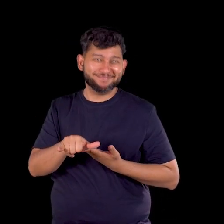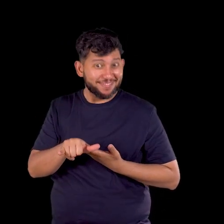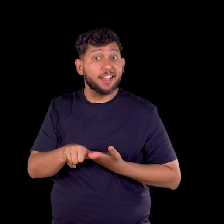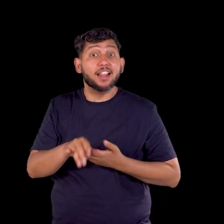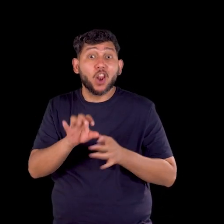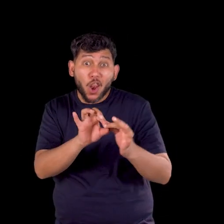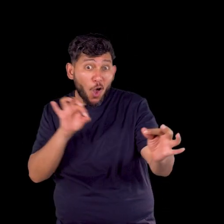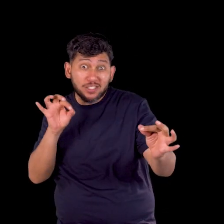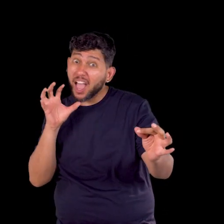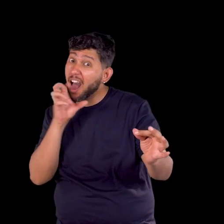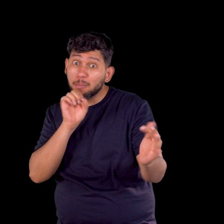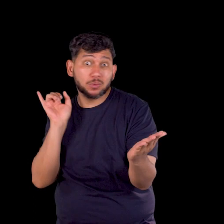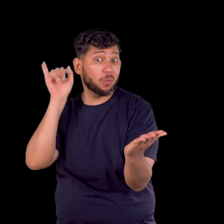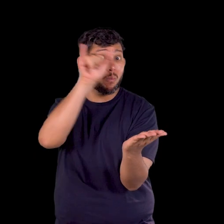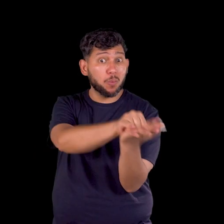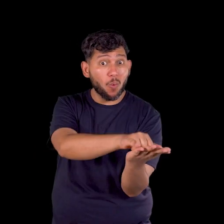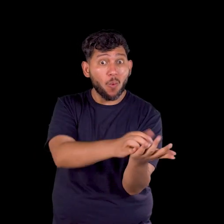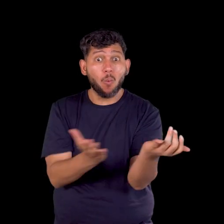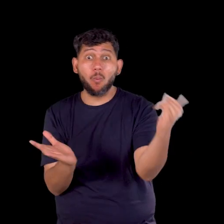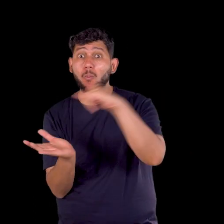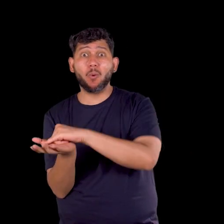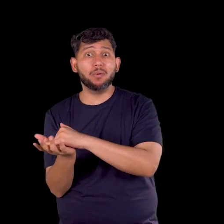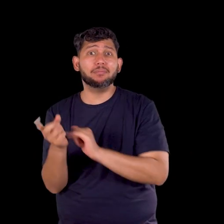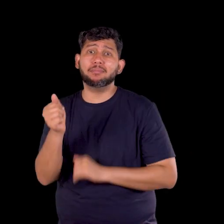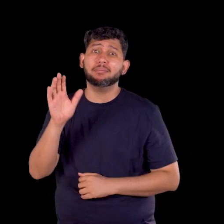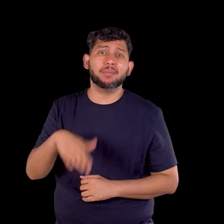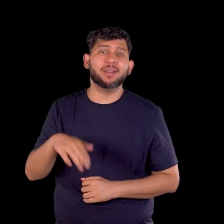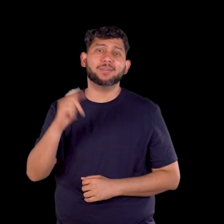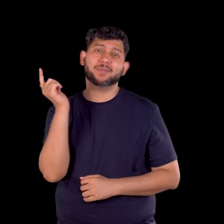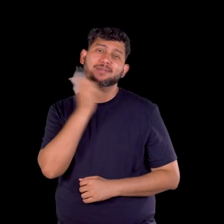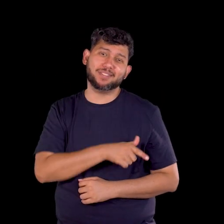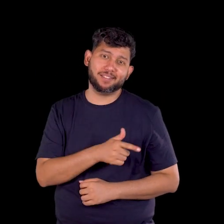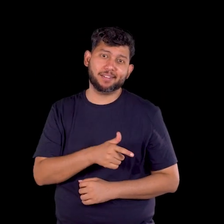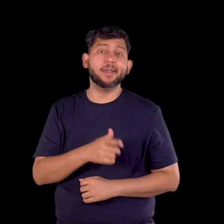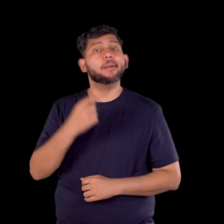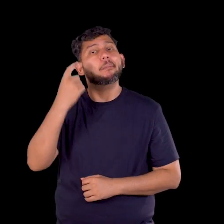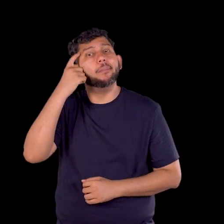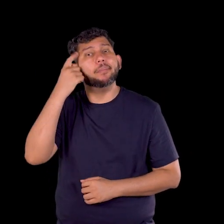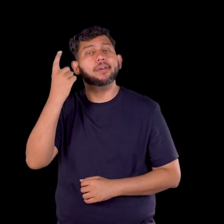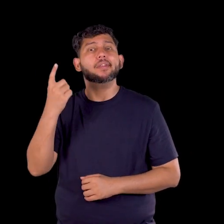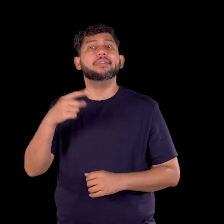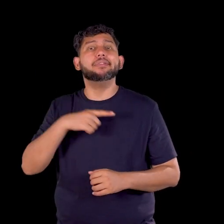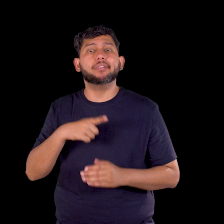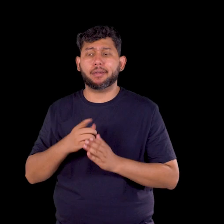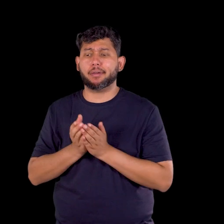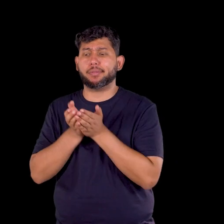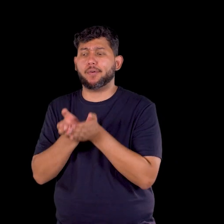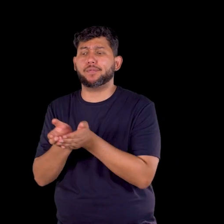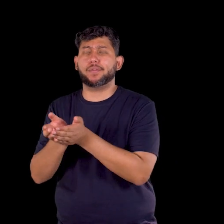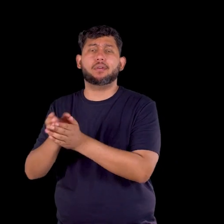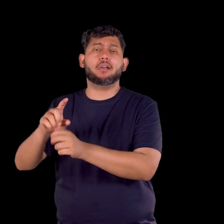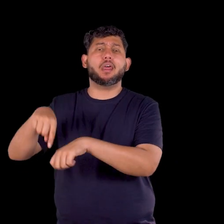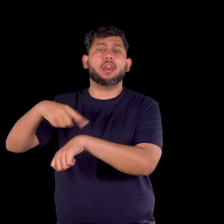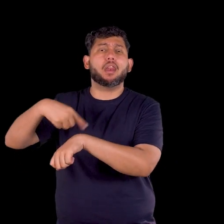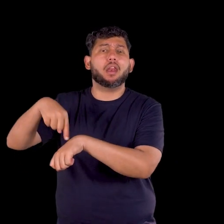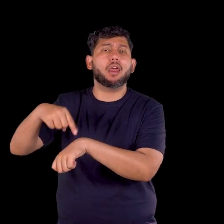maneira mais rápida, prática e barata, tirando de vez a primazia absoluta dos grandes navios como o único